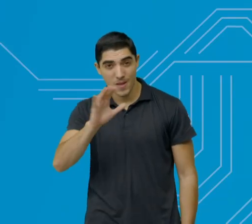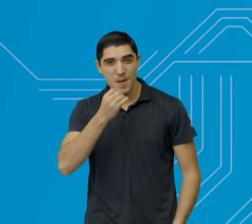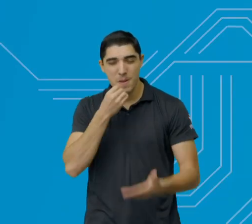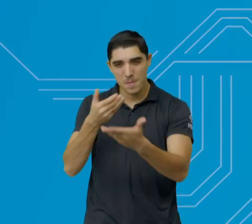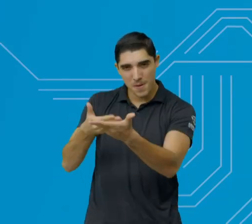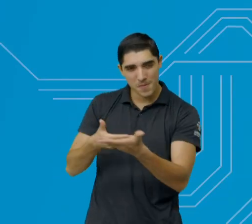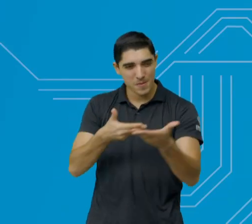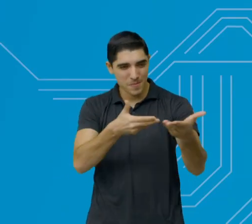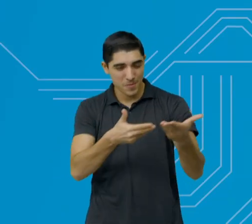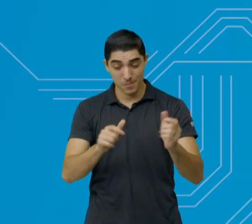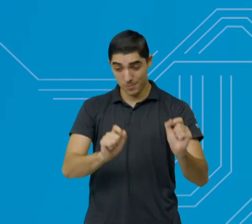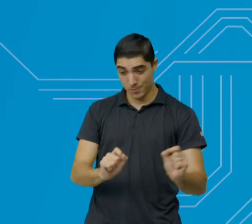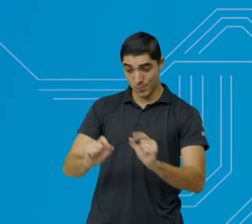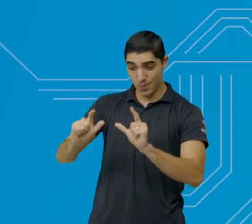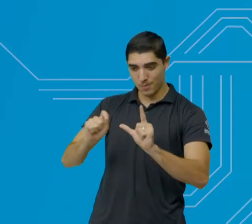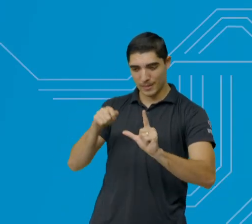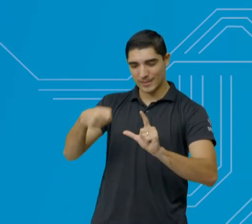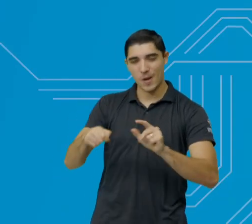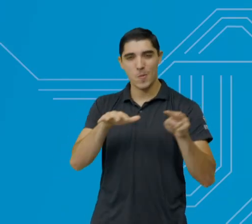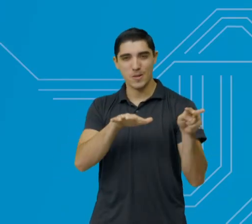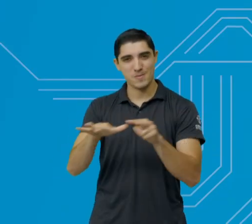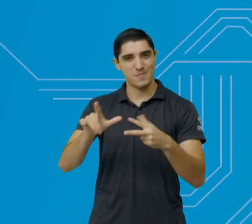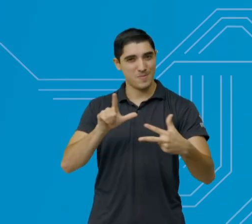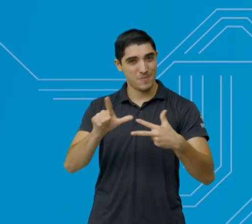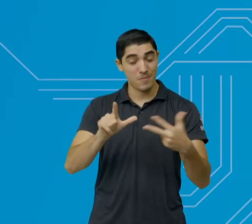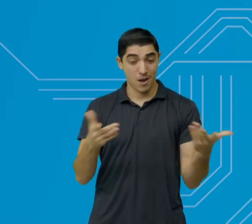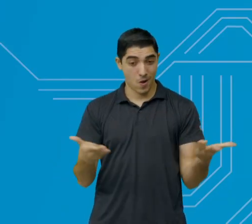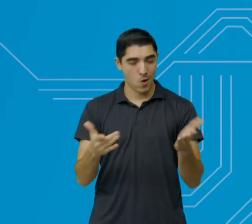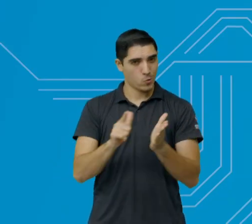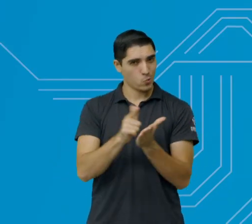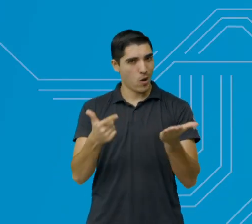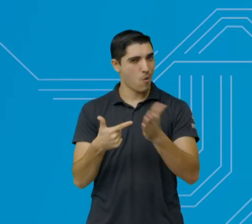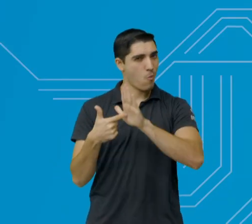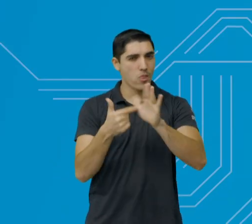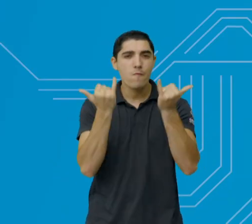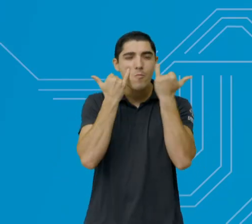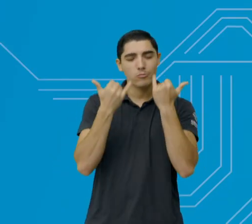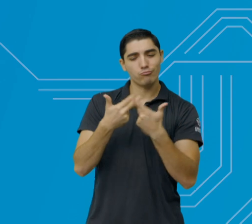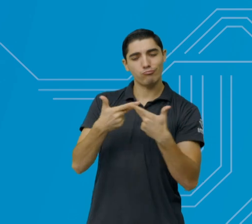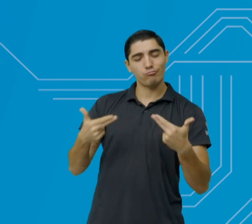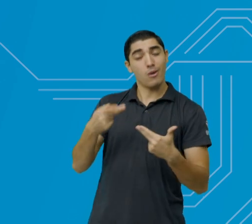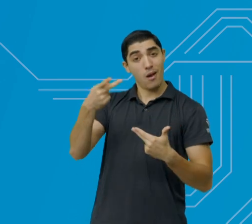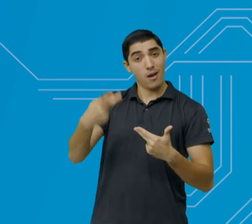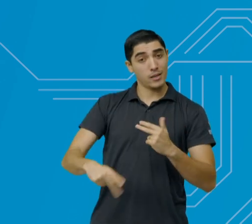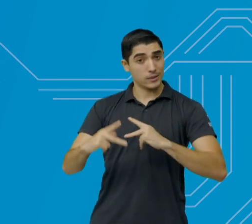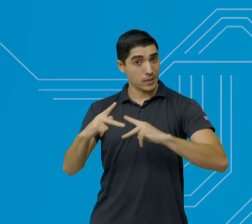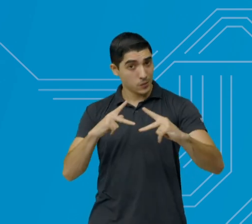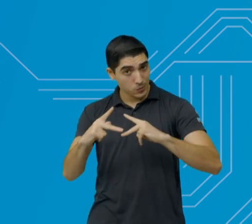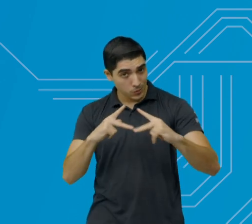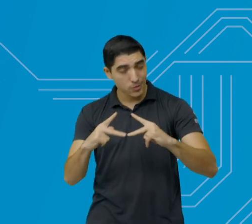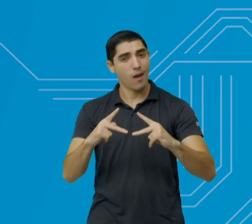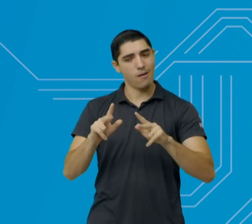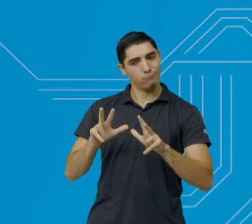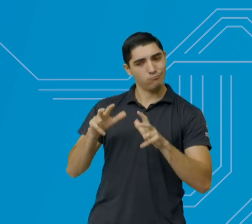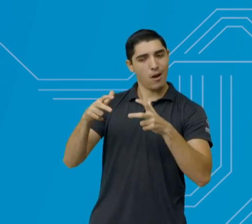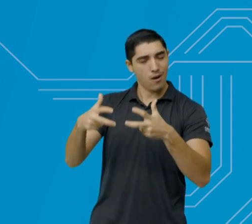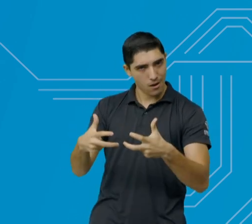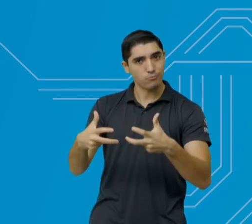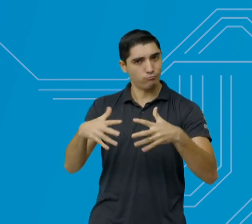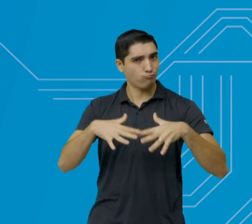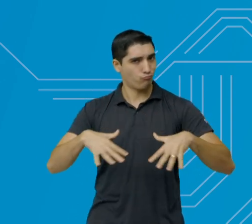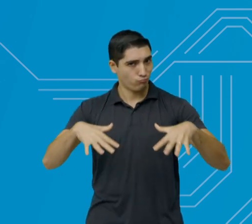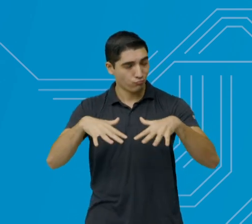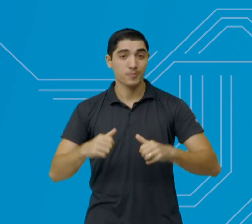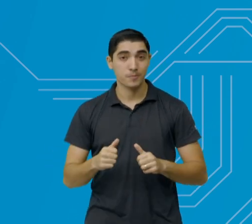Olá, bem-vindos ao Semana Legislativa. Começamos mais um jornal com as principais notícias que marcaram a semana na Câmara e em São